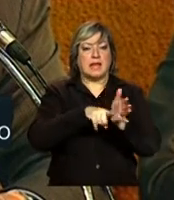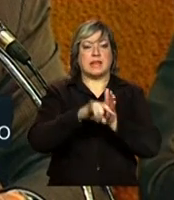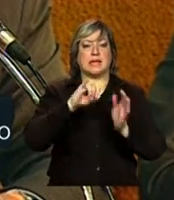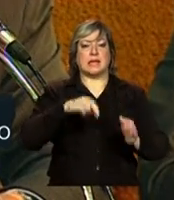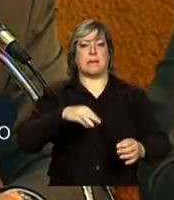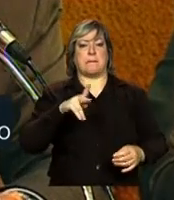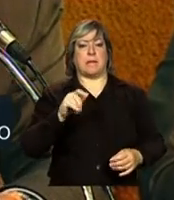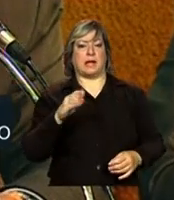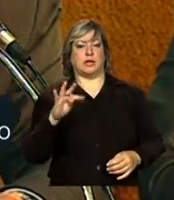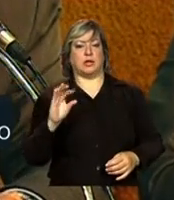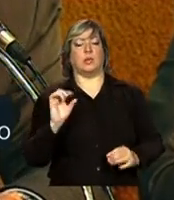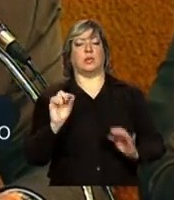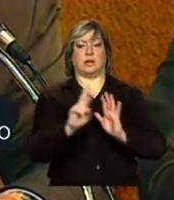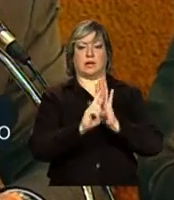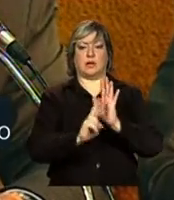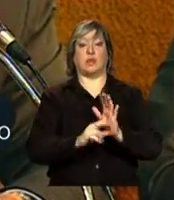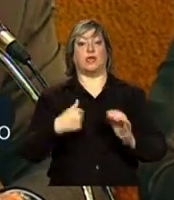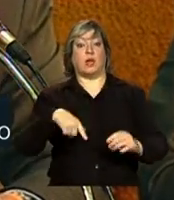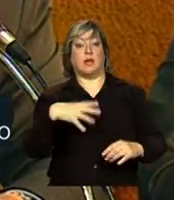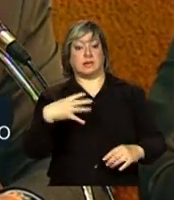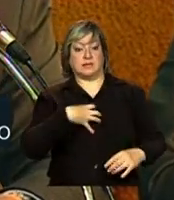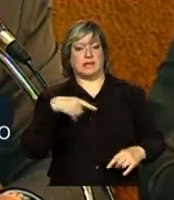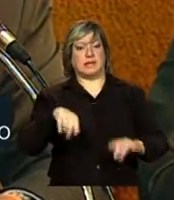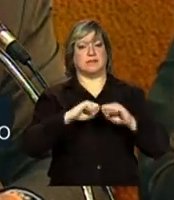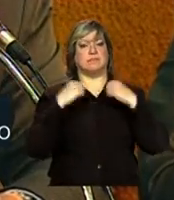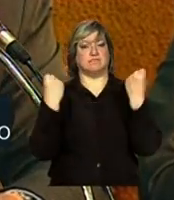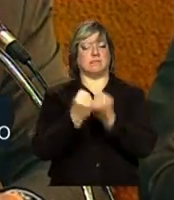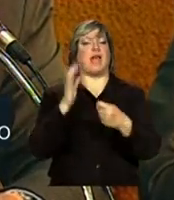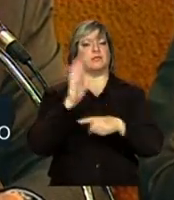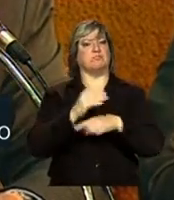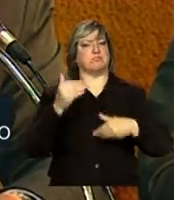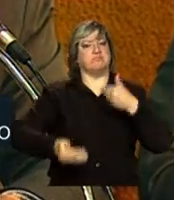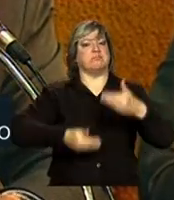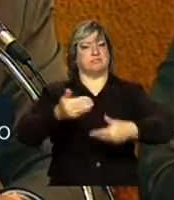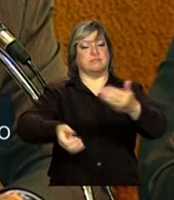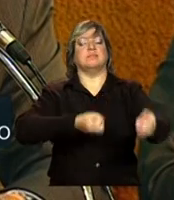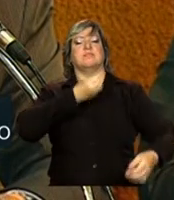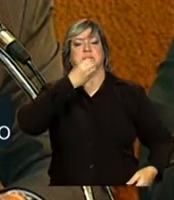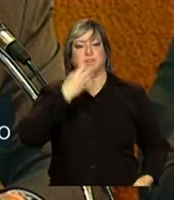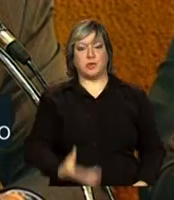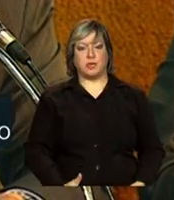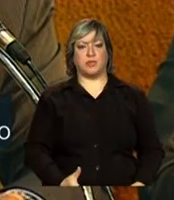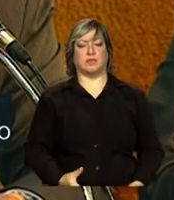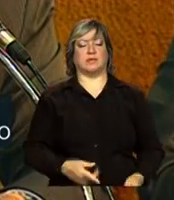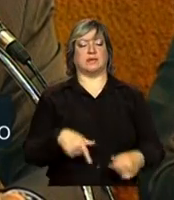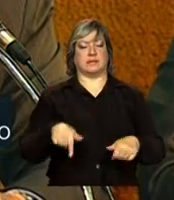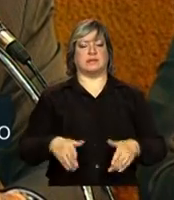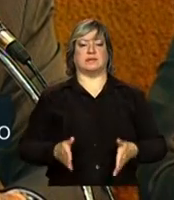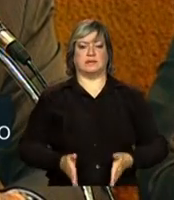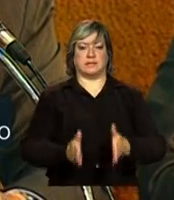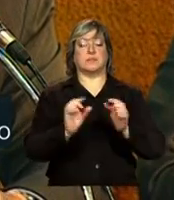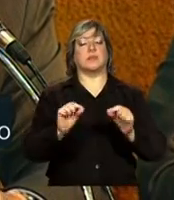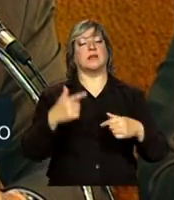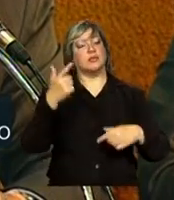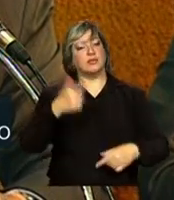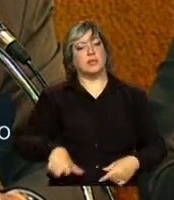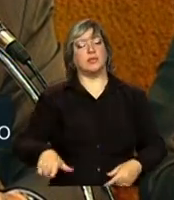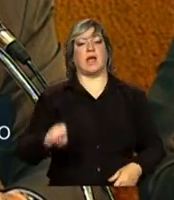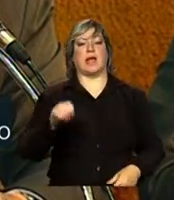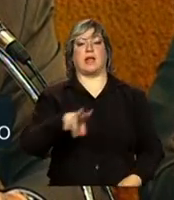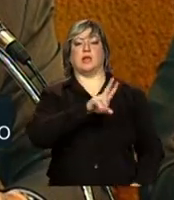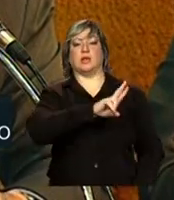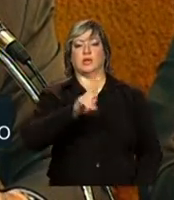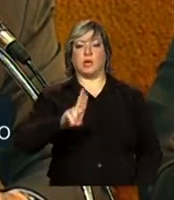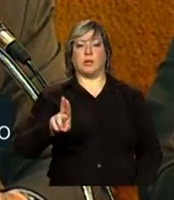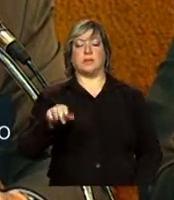e temos convicção de que este evento permitirá avançarmos ainda mais eh nesse caminho portanto mais uma vez em nome